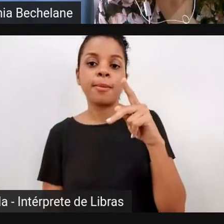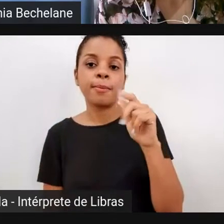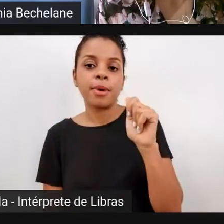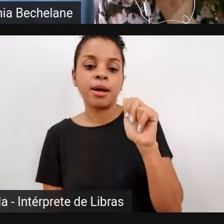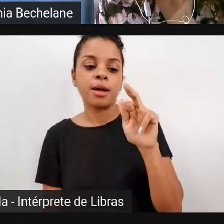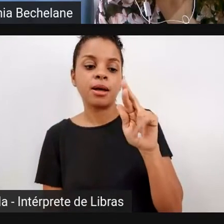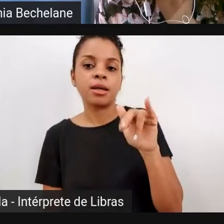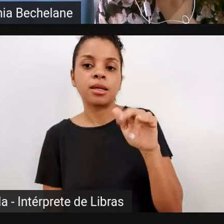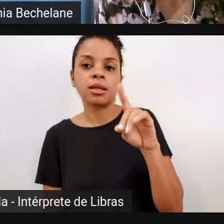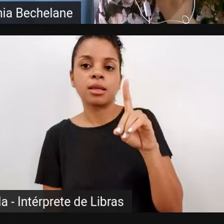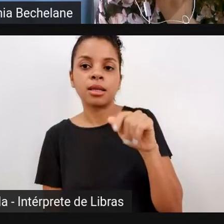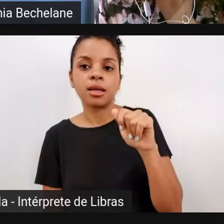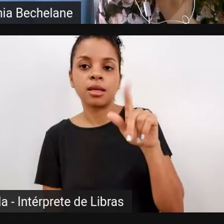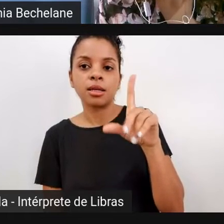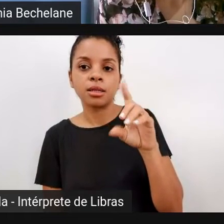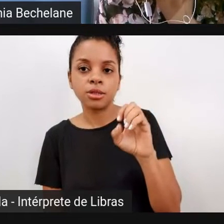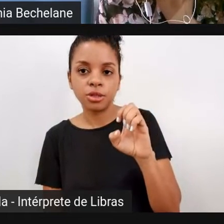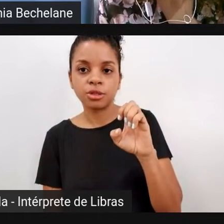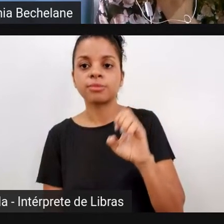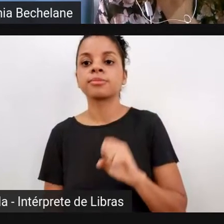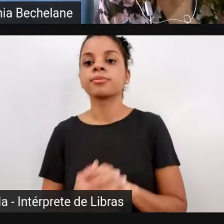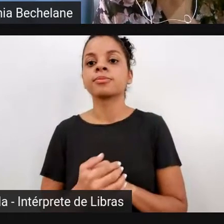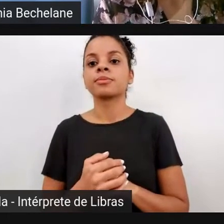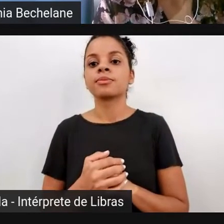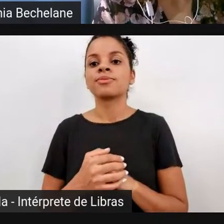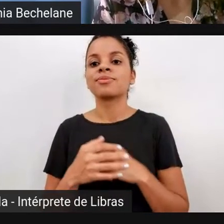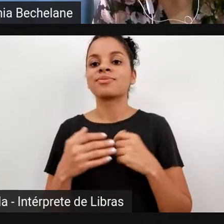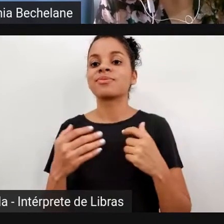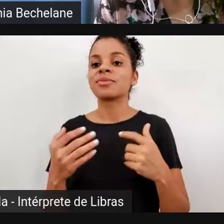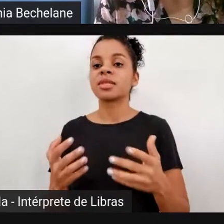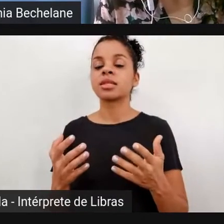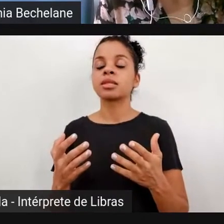50%, 50%. Então,